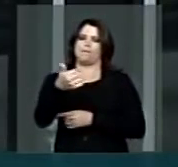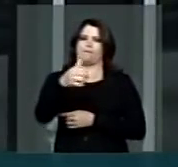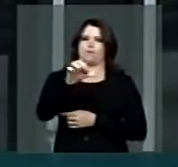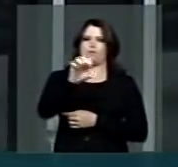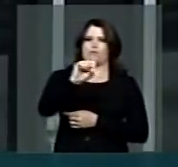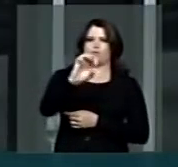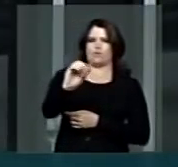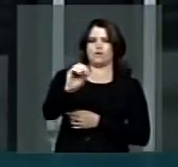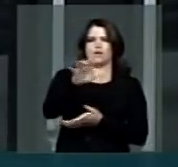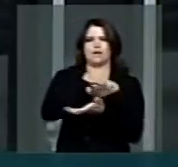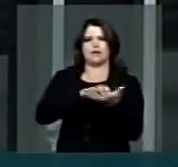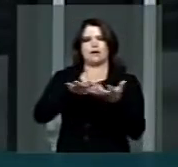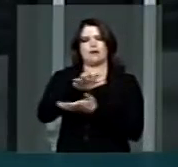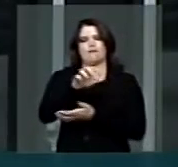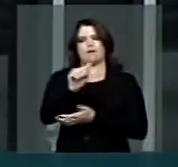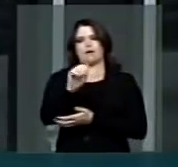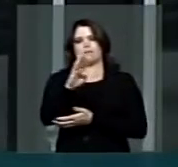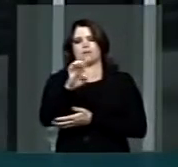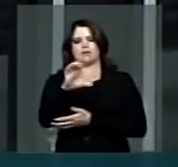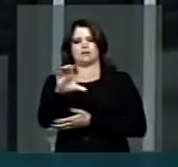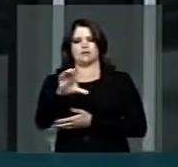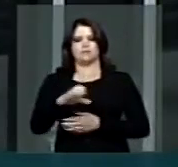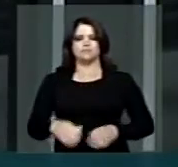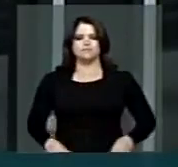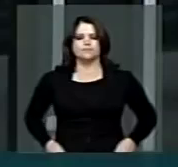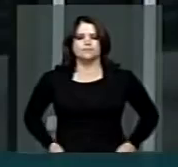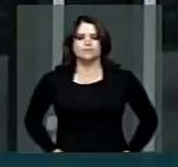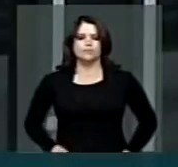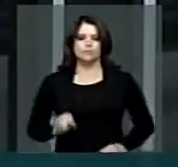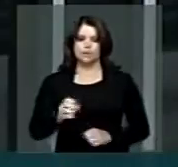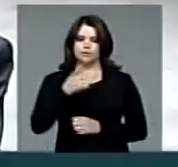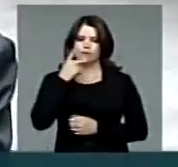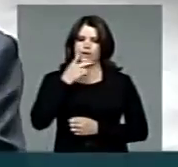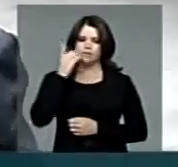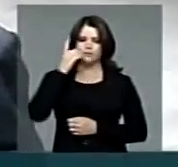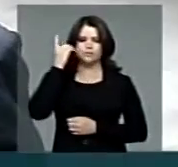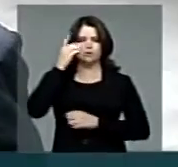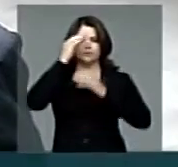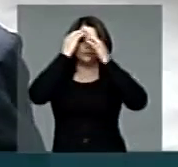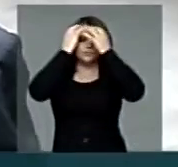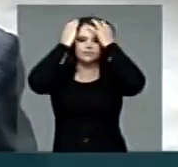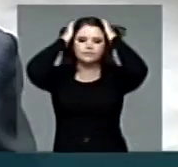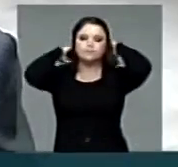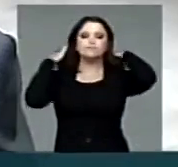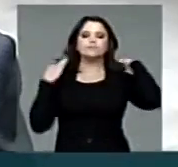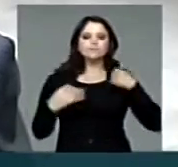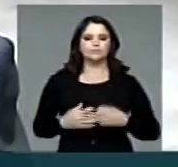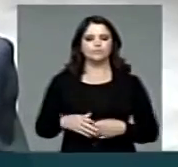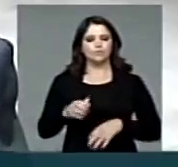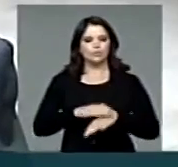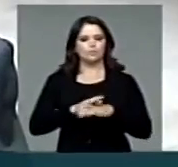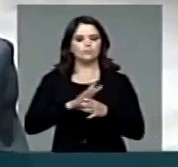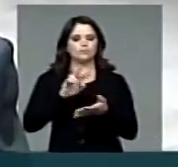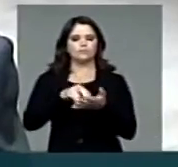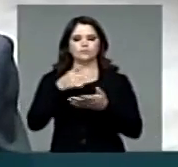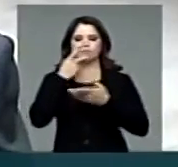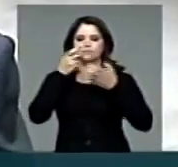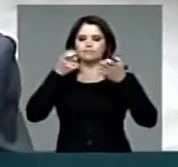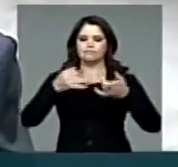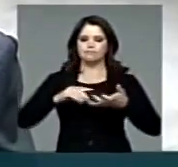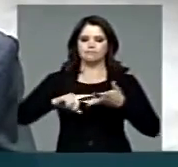1980, greve do ABC. Vossa Excelência permite, nobre deputado Marrone. Pois não, nobre deputado. No momento em que Vossa Excelência faz